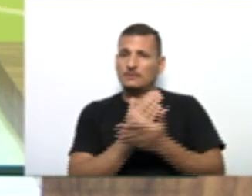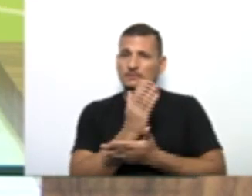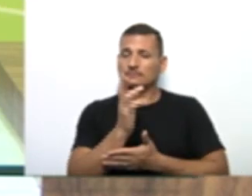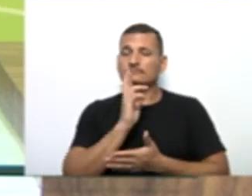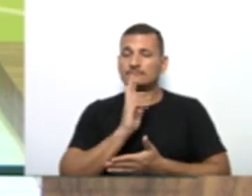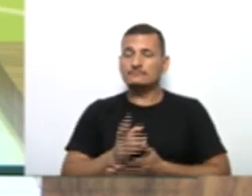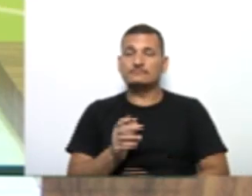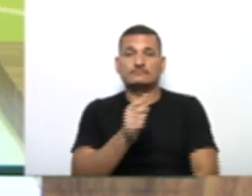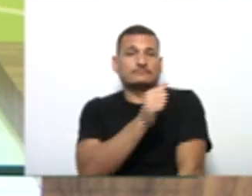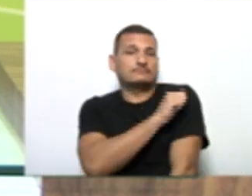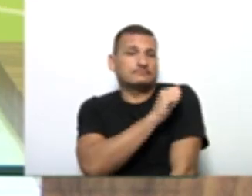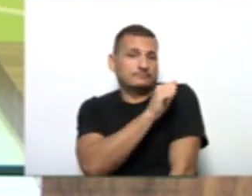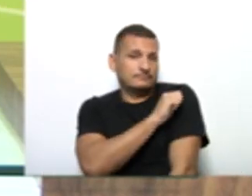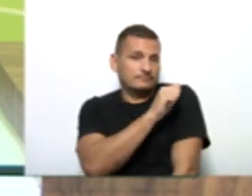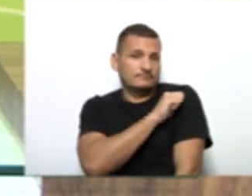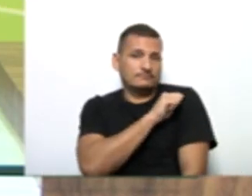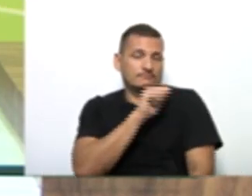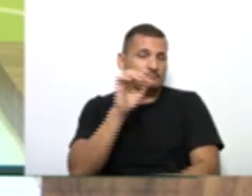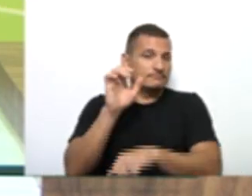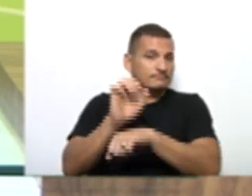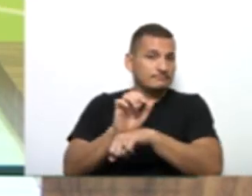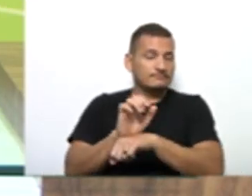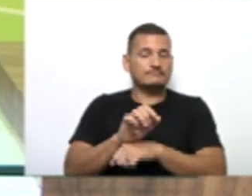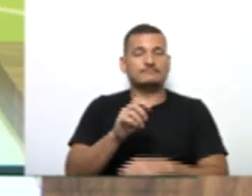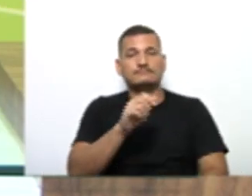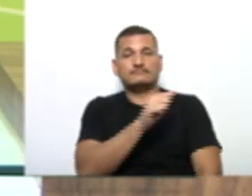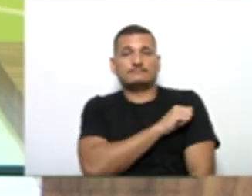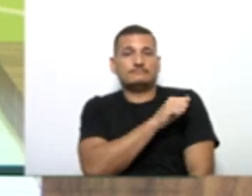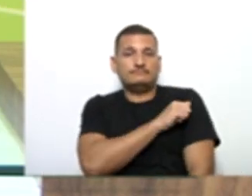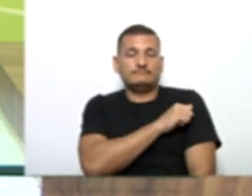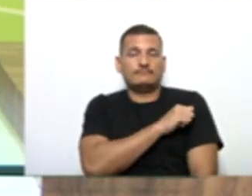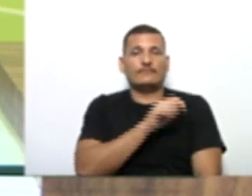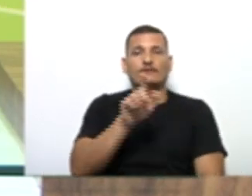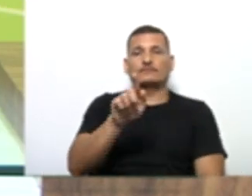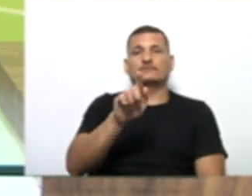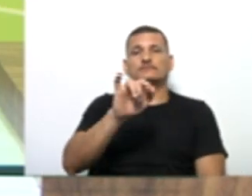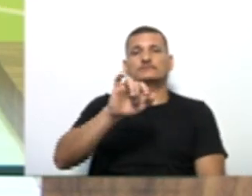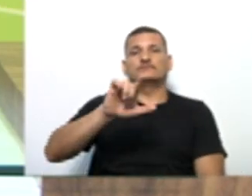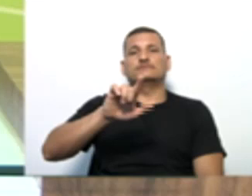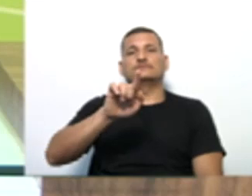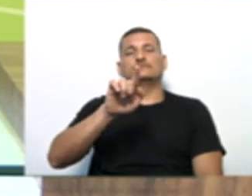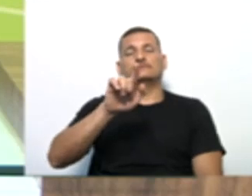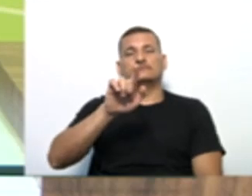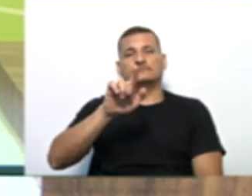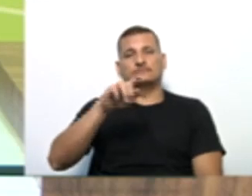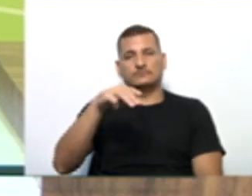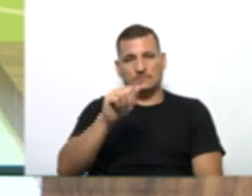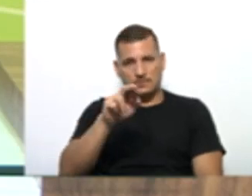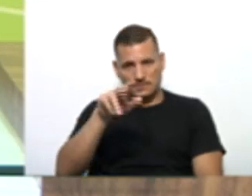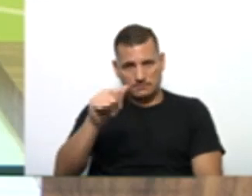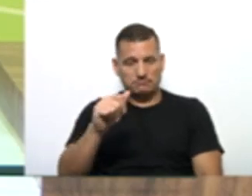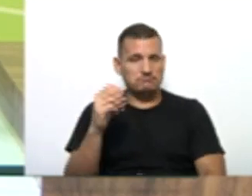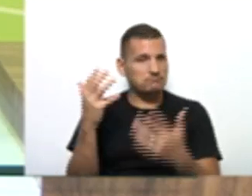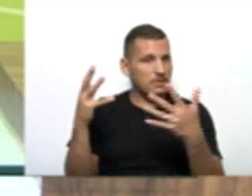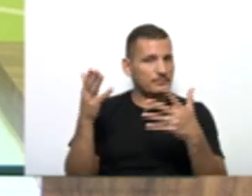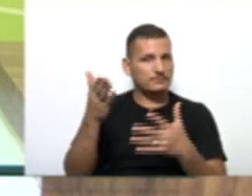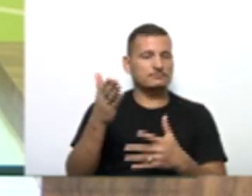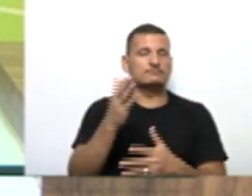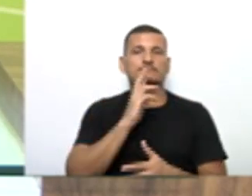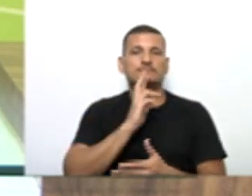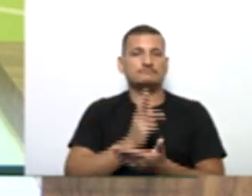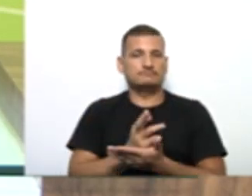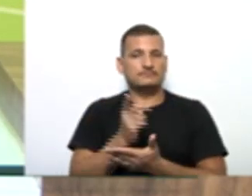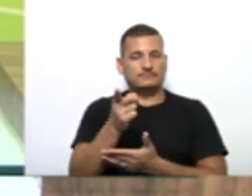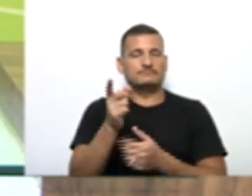alguns alunos do estado, como a aluna Gilmara, de Espigão do Oeste. Parabéns, Gilmara, pela resposta, né? A Gilmara fez